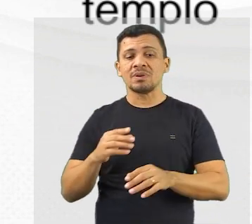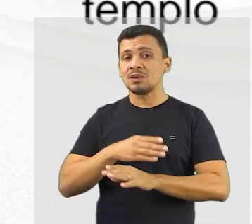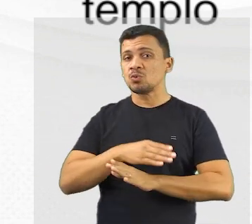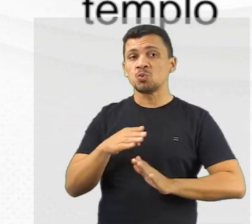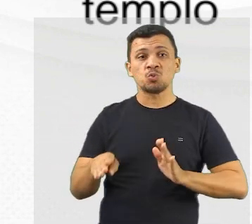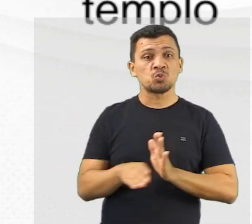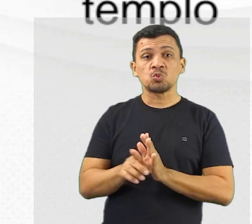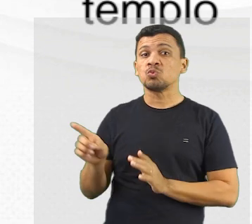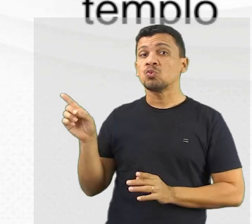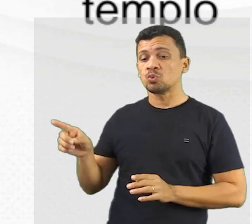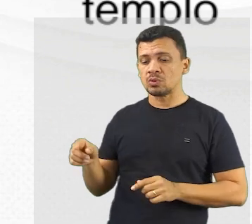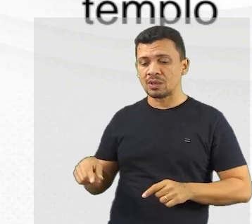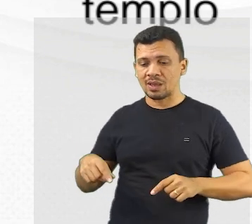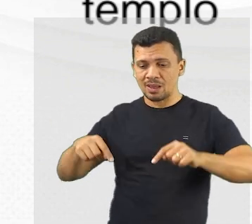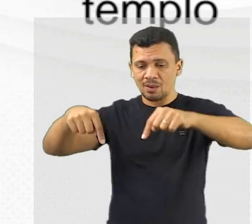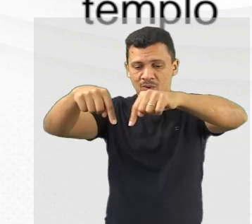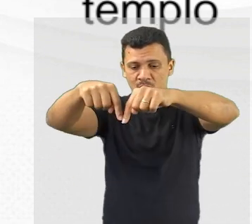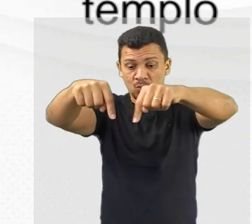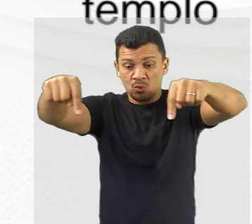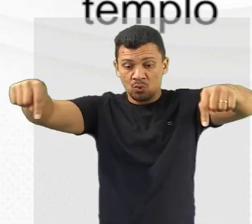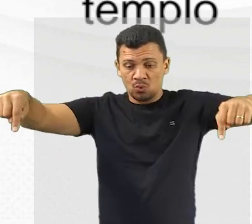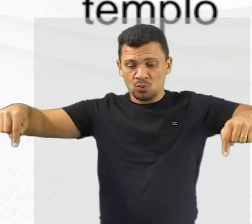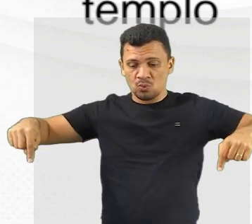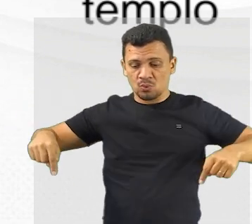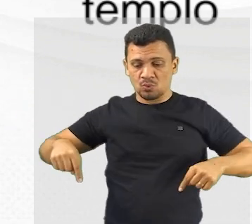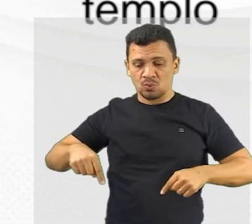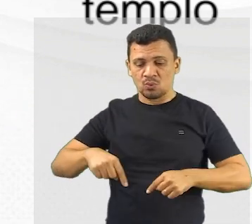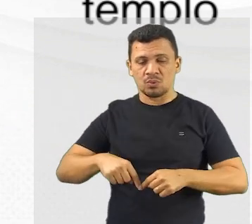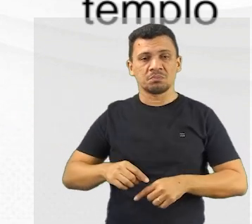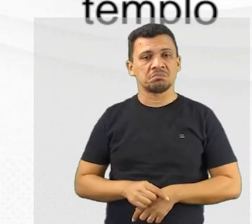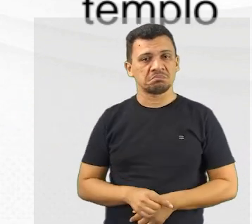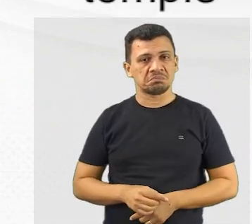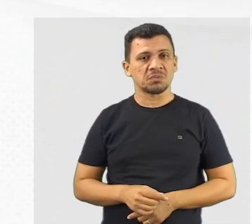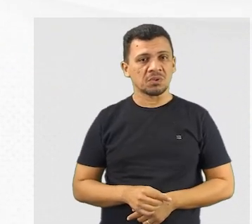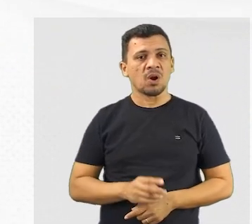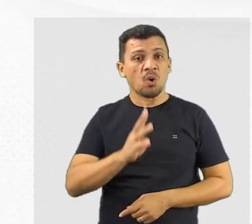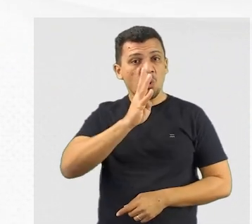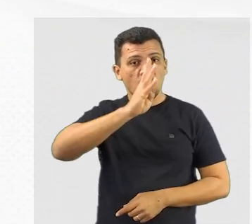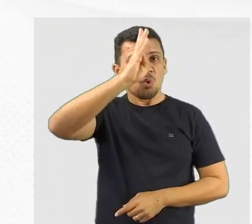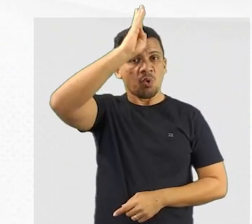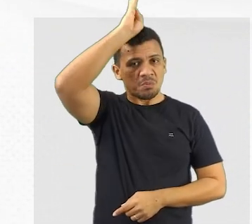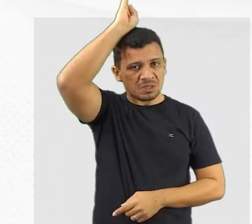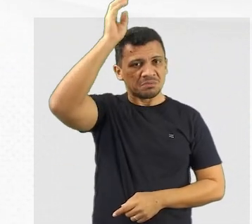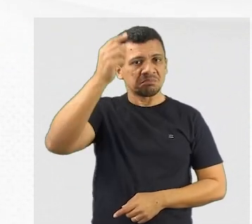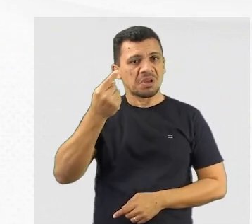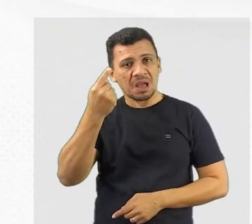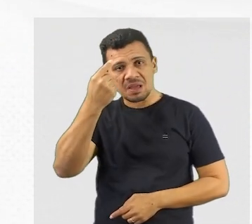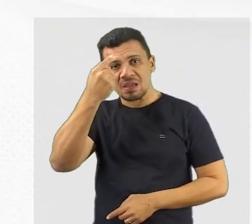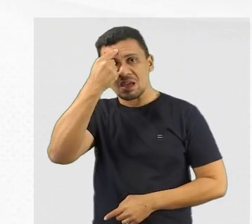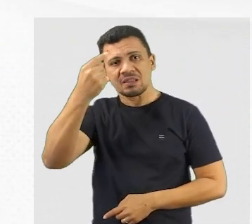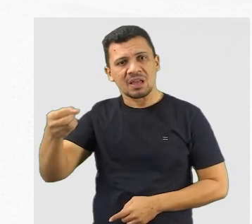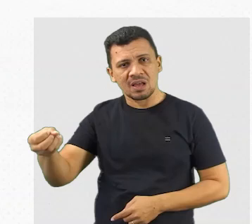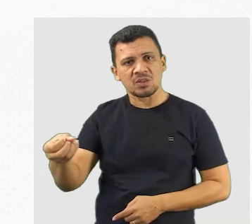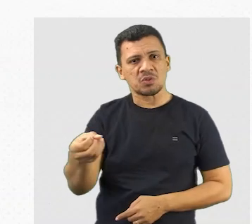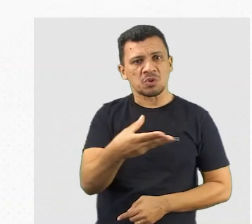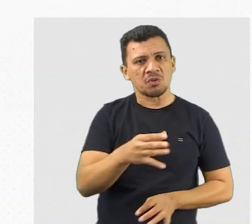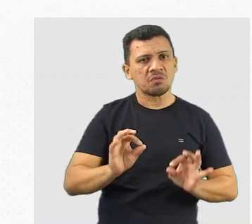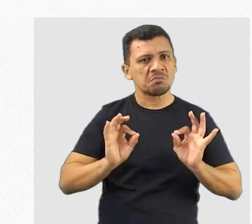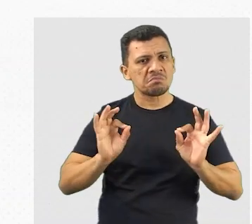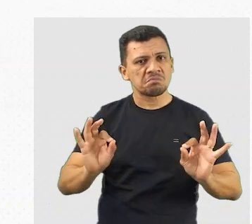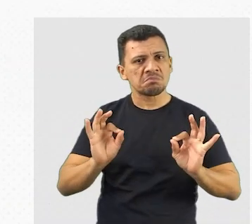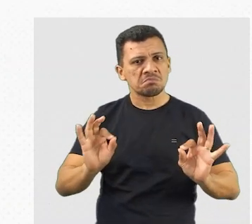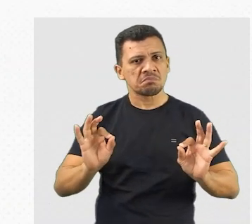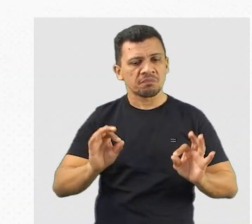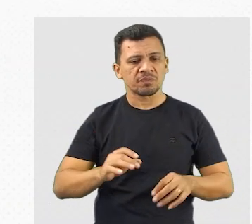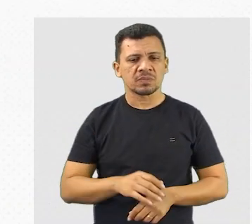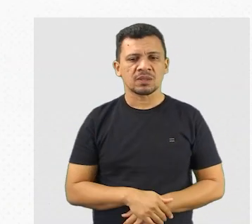aqui, certo? Então, os romanos, eles ganham e muito no que trata de inovações e variações arquitetônicas.